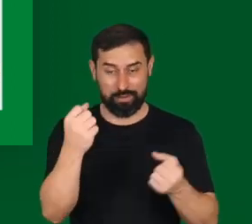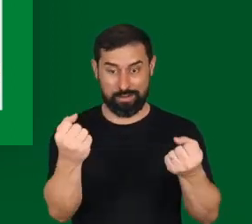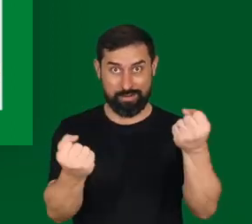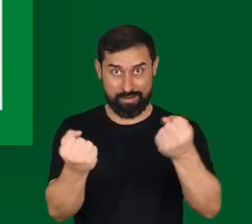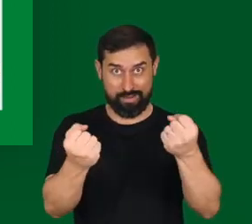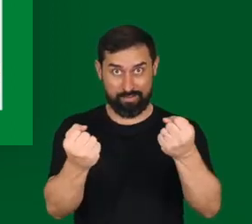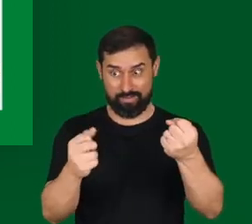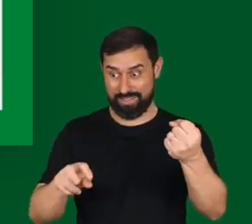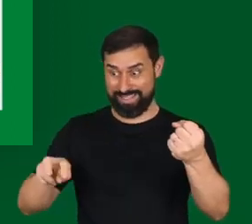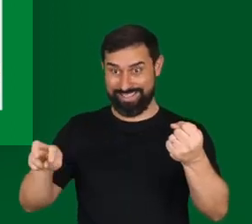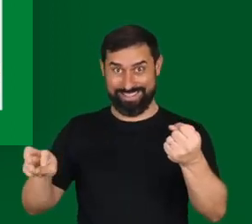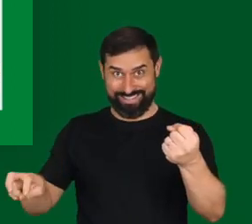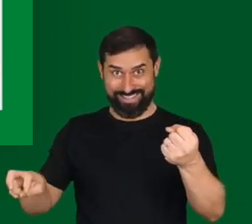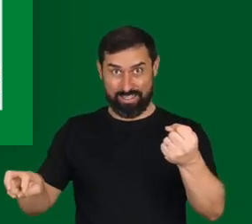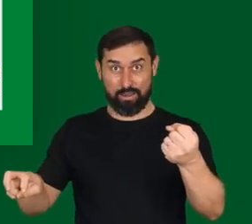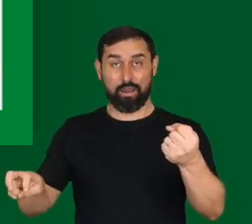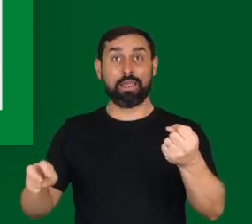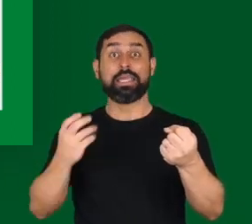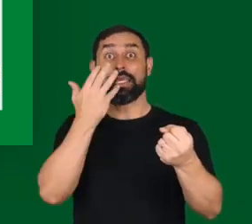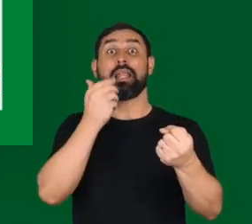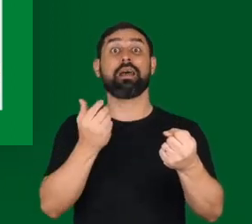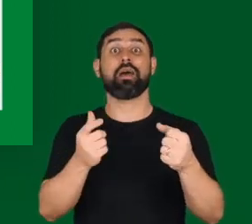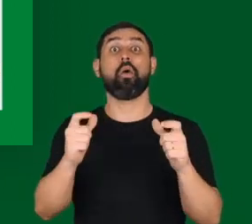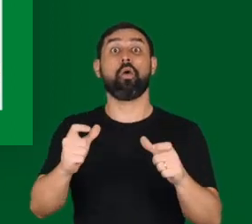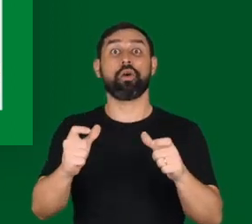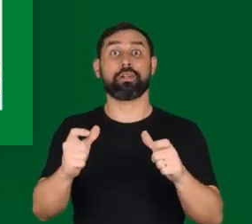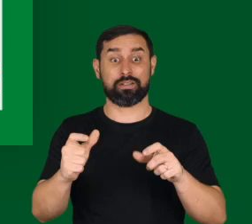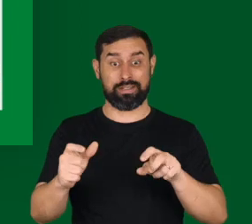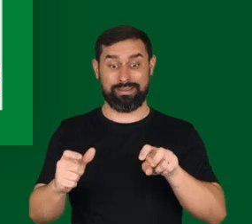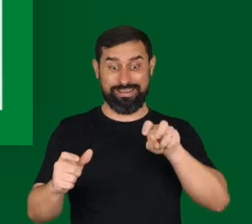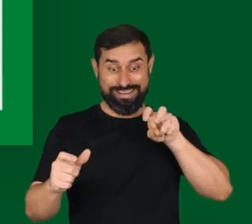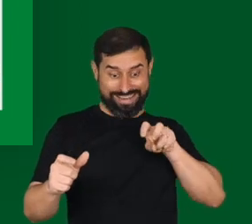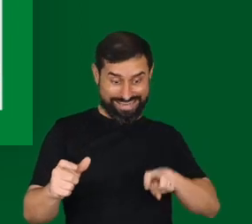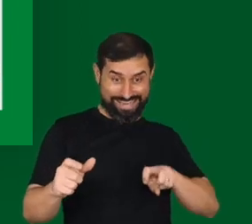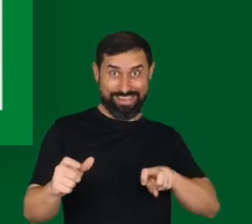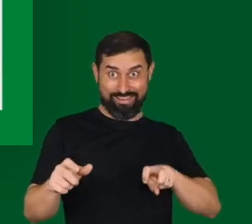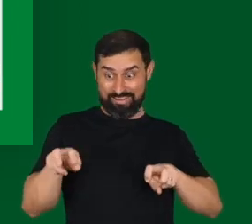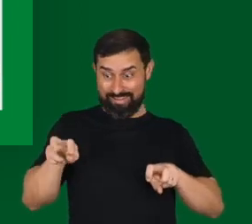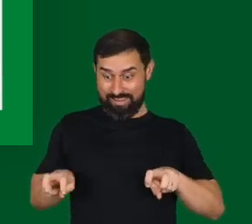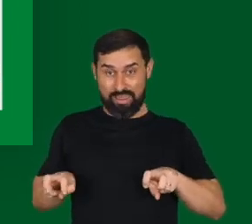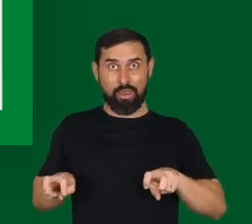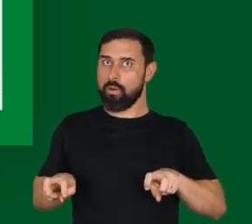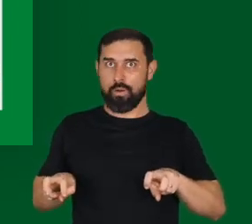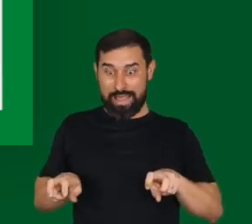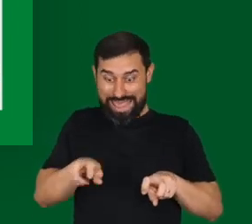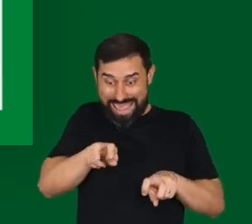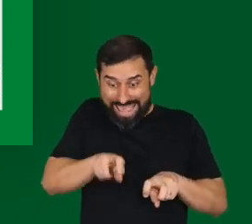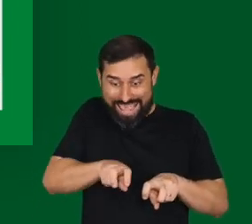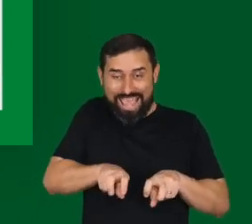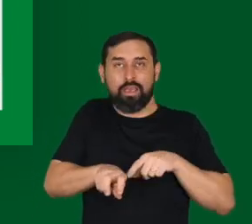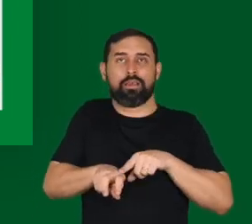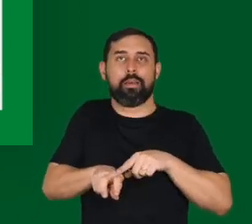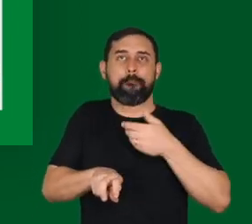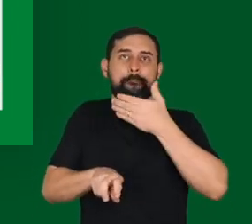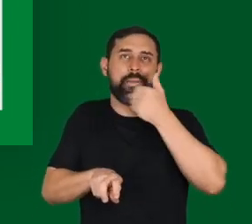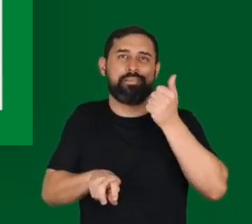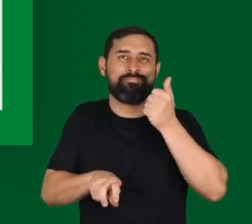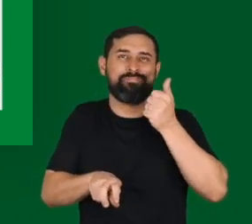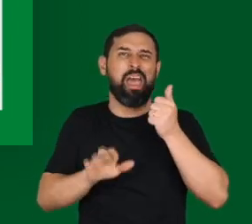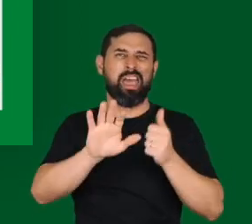colocar a criança no meio. Eu mesmo, por exemplo, eu tenho 2 filhos pequenos, então é impossível a gente colocar no meio,